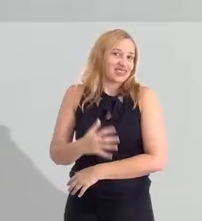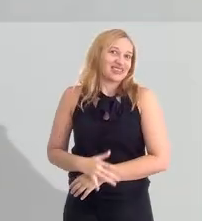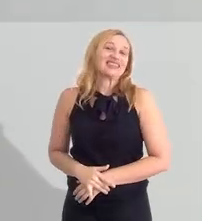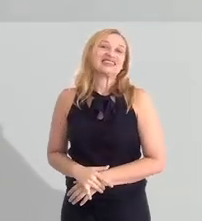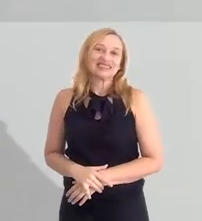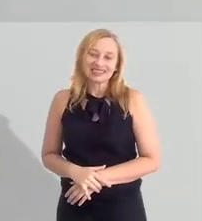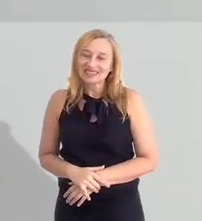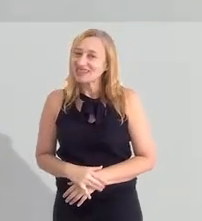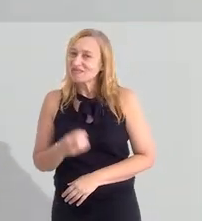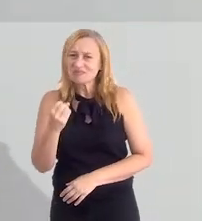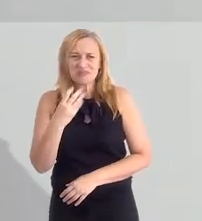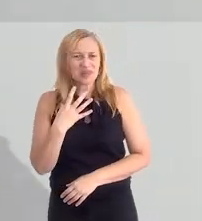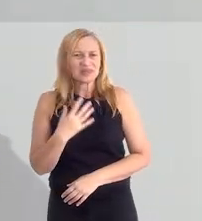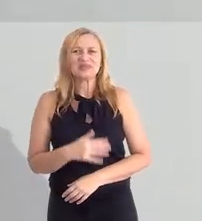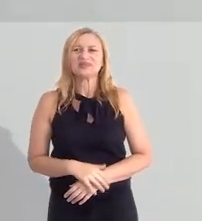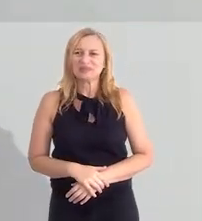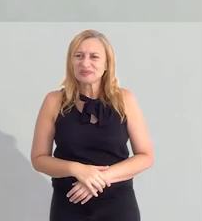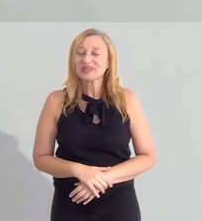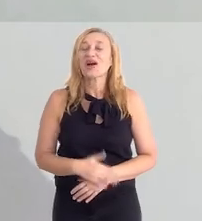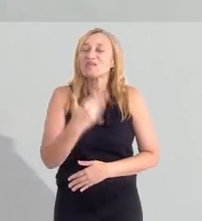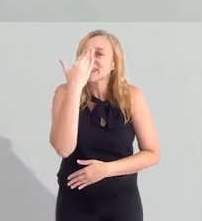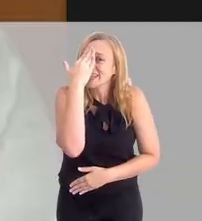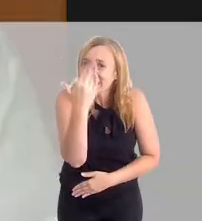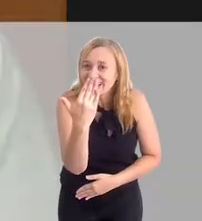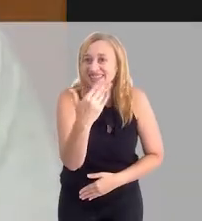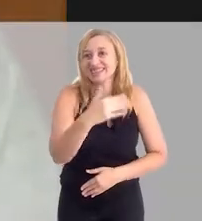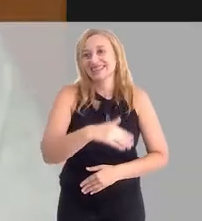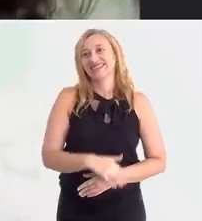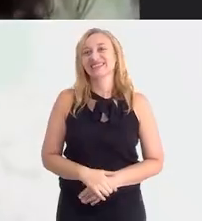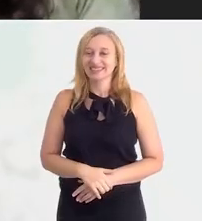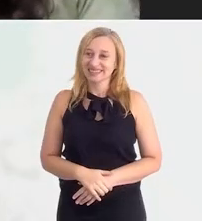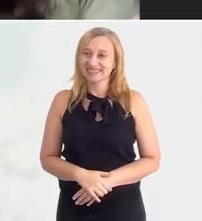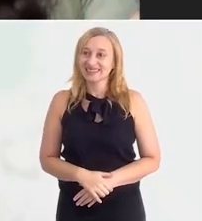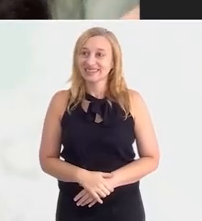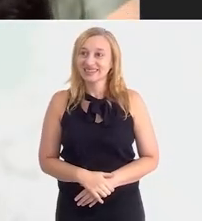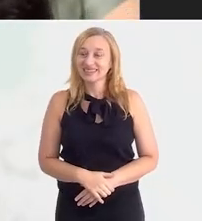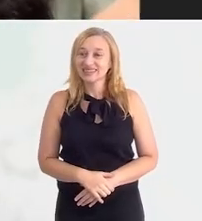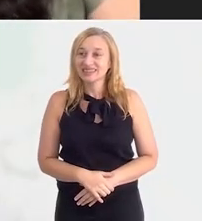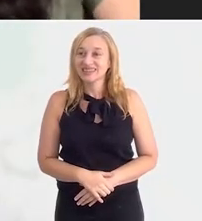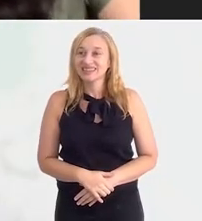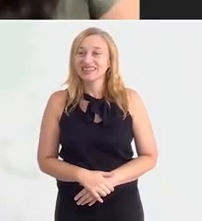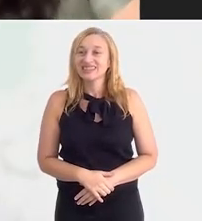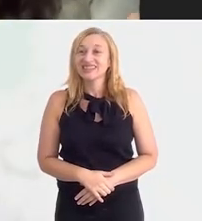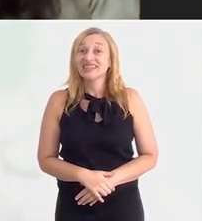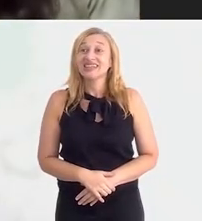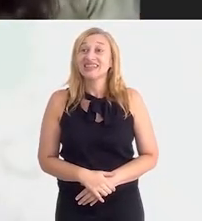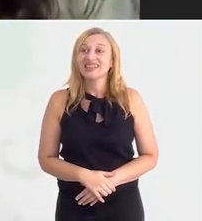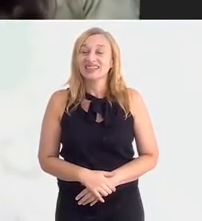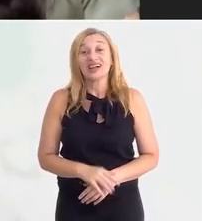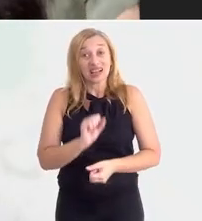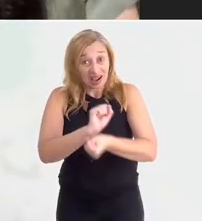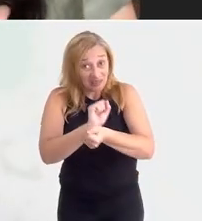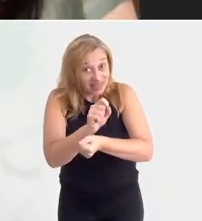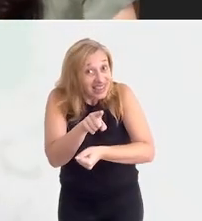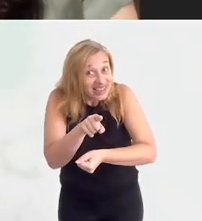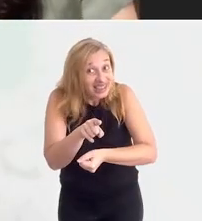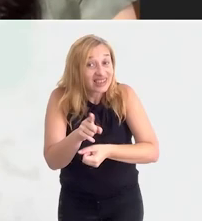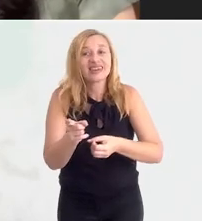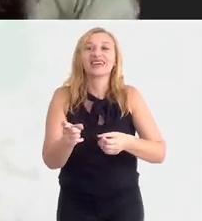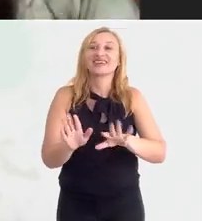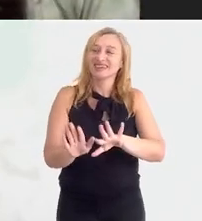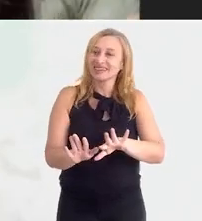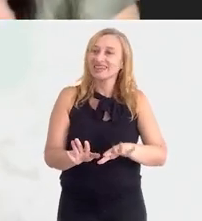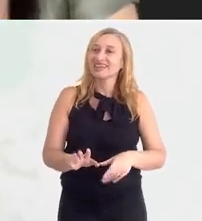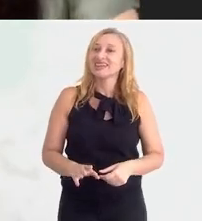interessante. Isso é um que eu tinha ouvido. É muito interessante. Muito obrigada. Muito E obrigado, Daniela. para você, me espera aí que eu